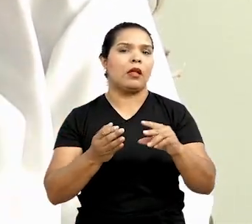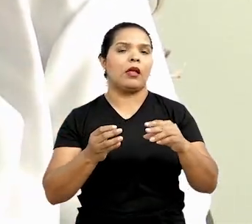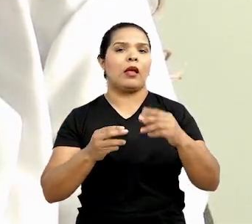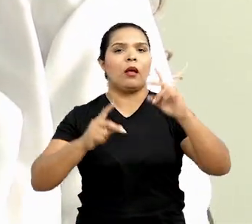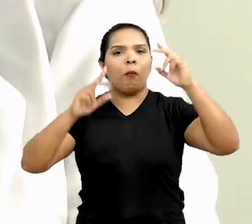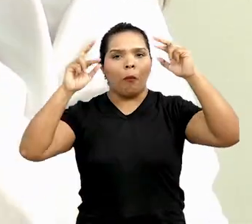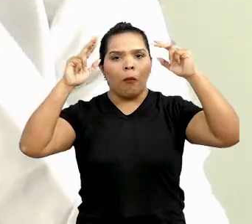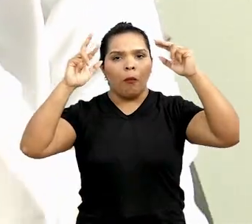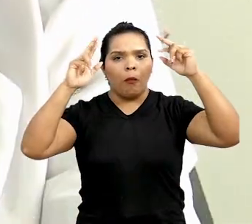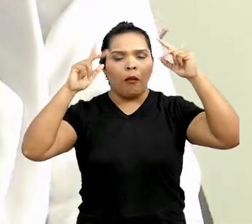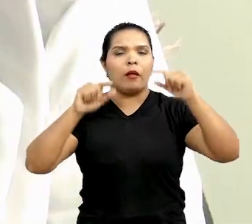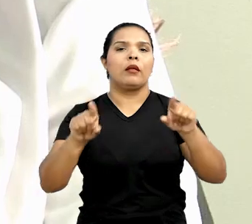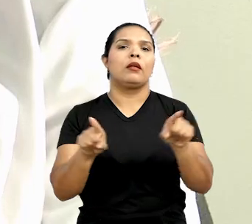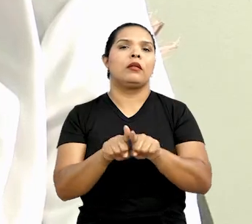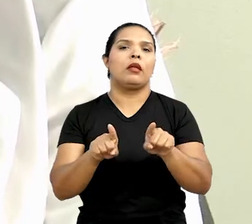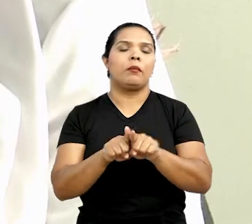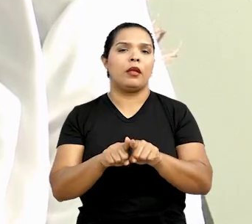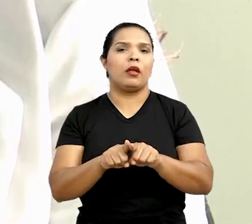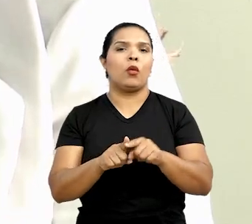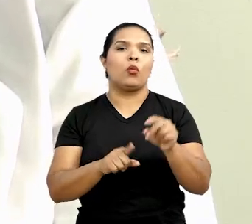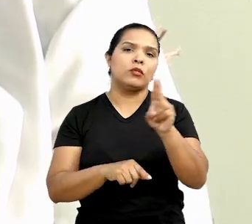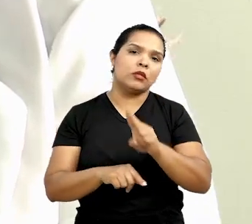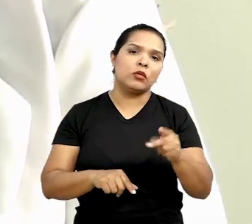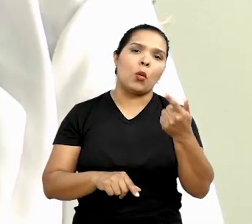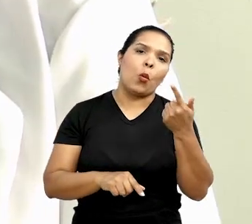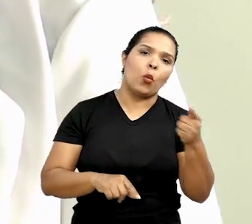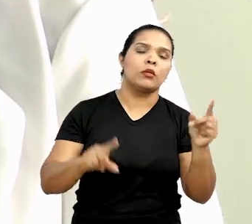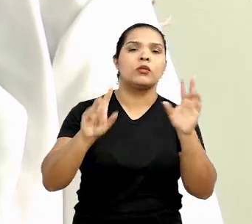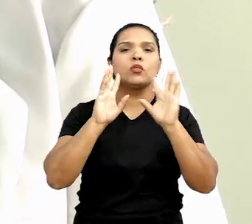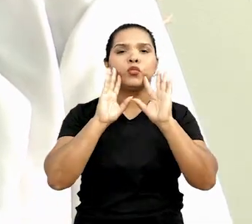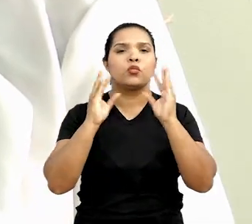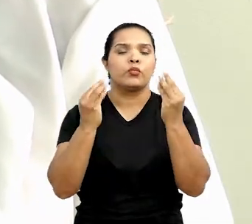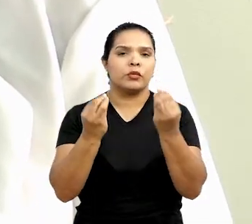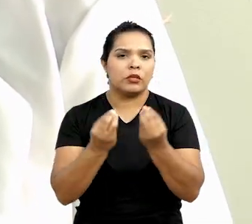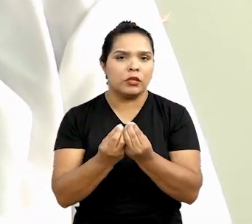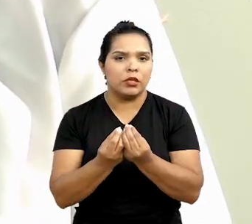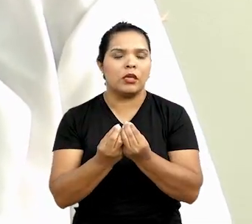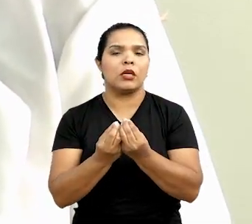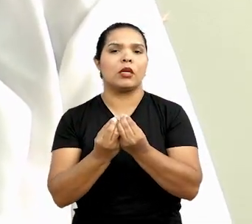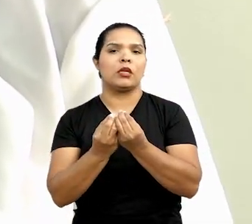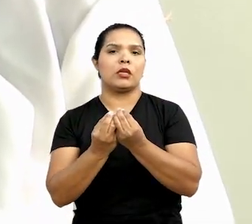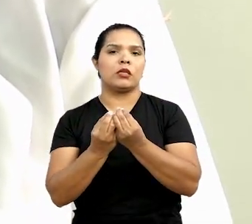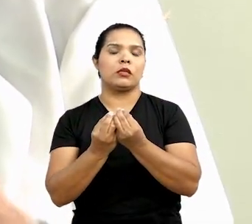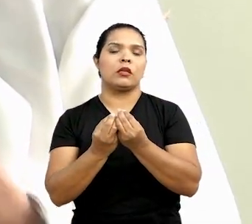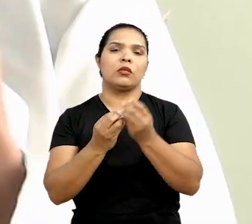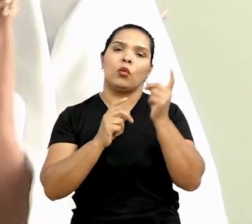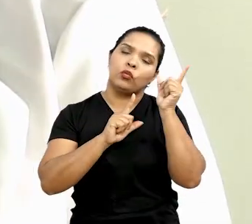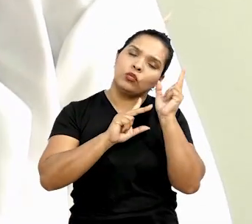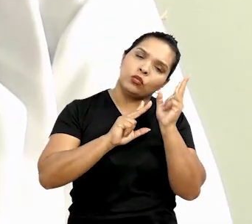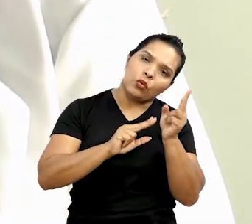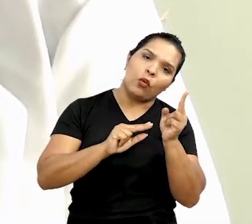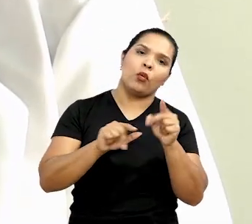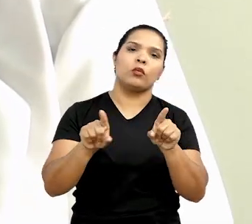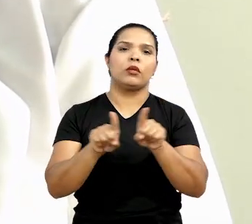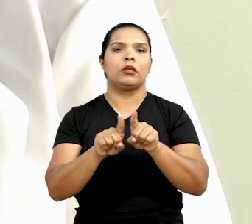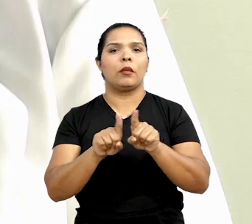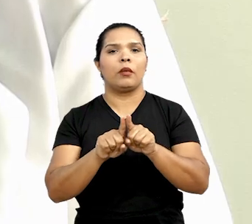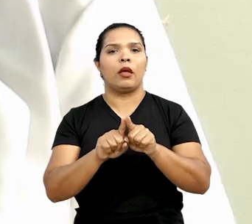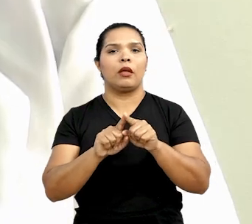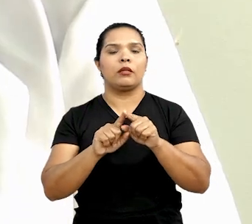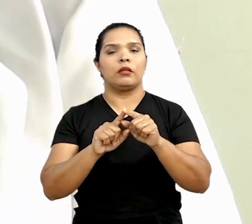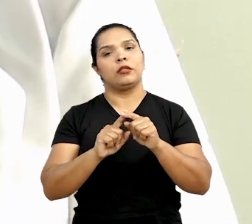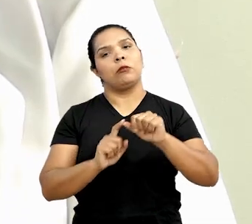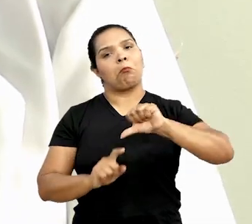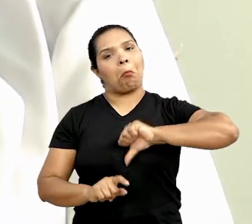entre os neurônios, de produção de algumas outras substâncias que estão relacionadas com diminuição da ansiedade ou regulação de alguns transtornos de